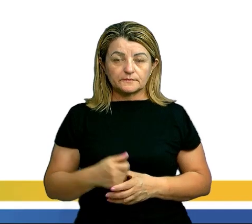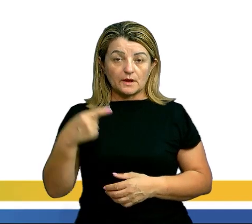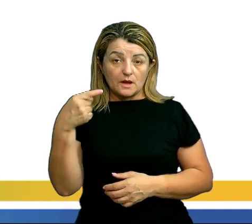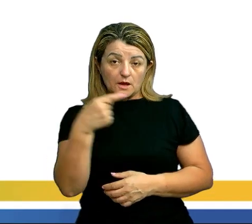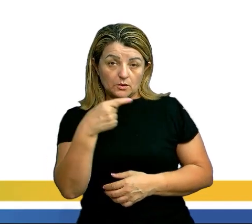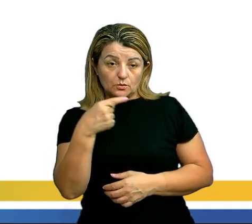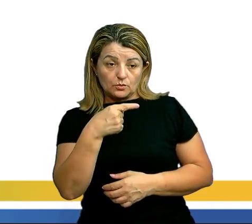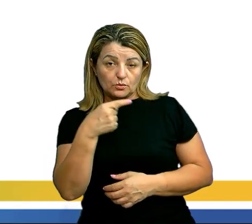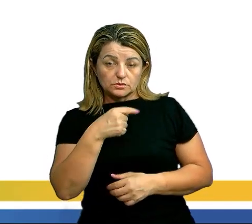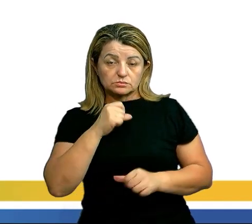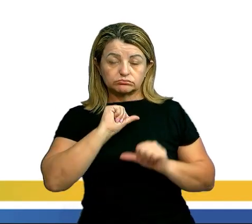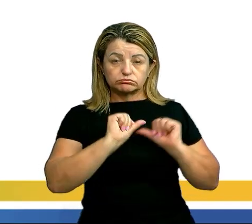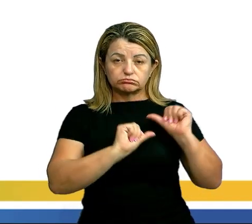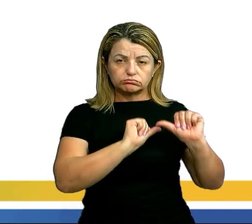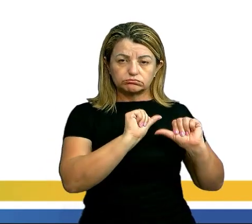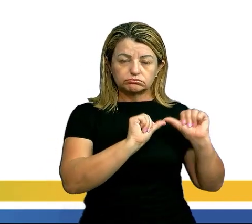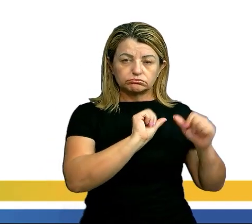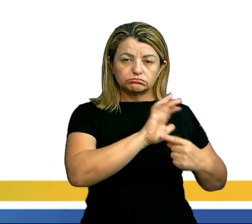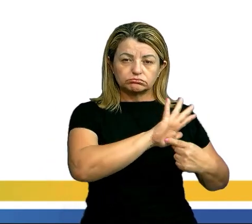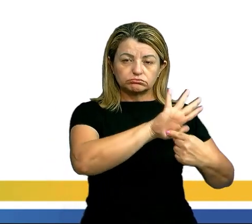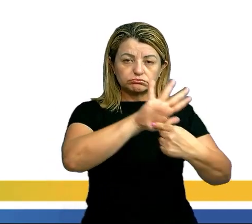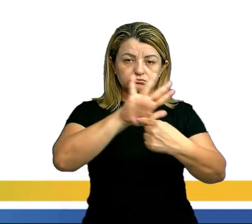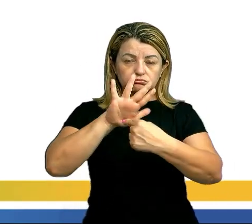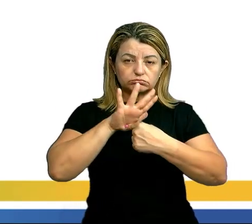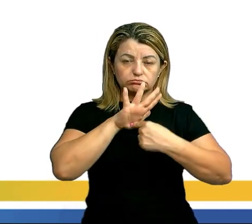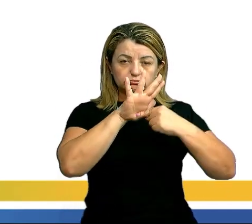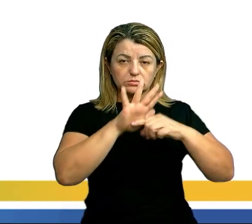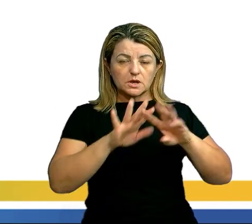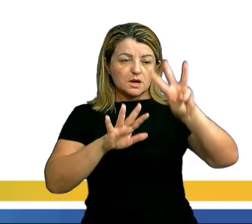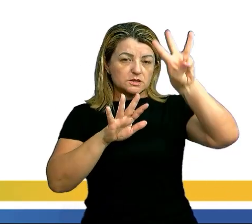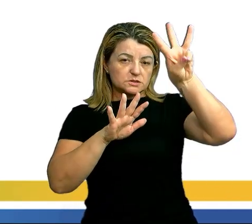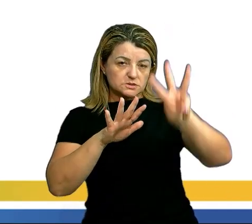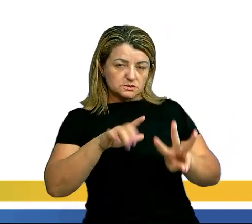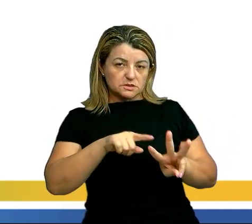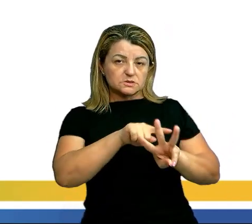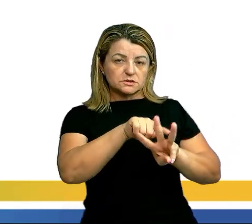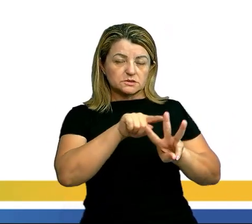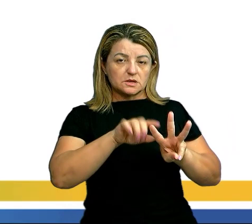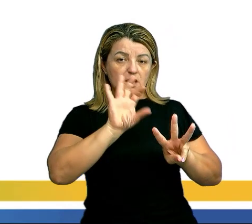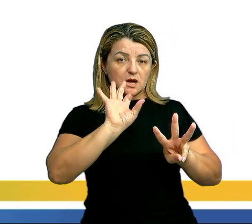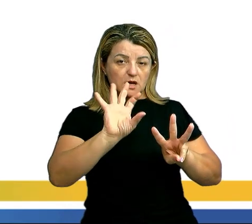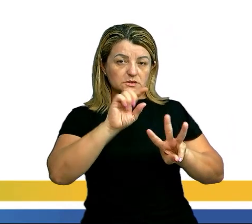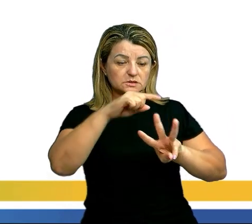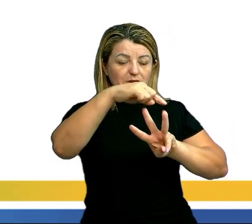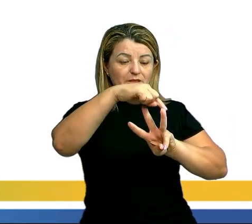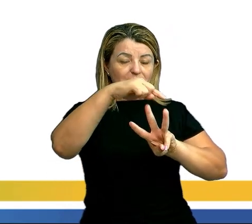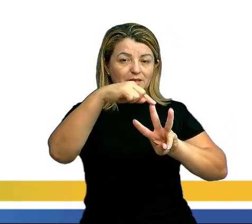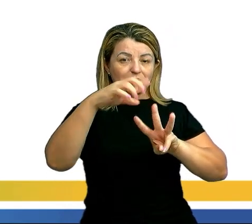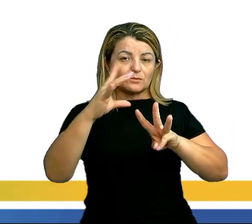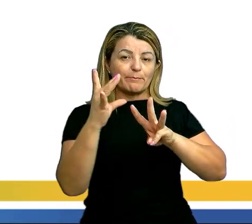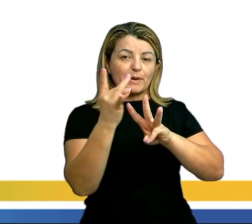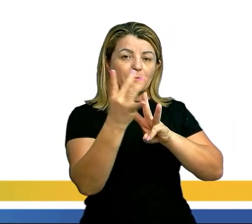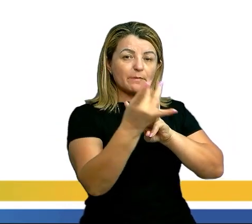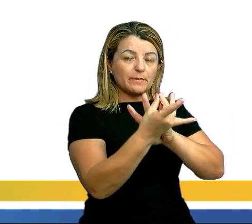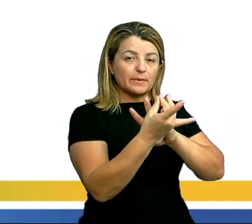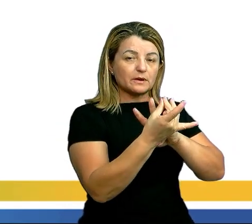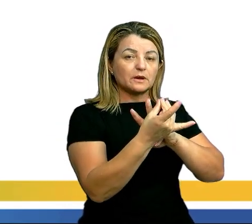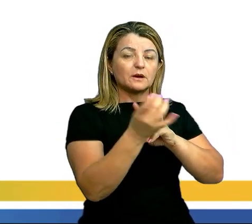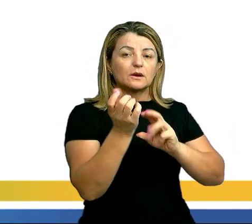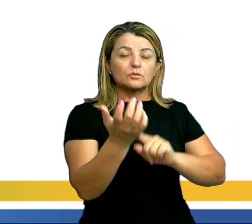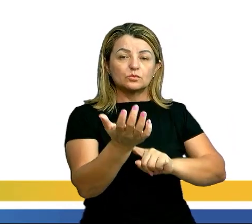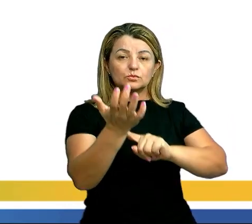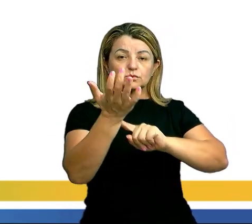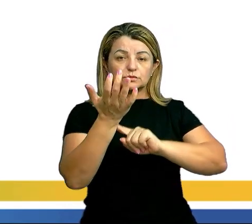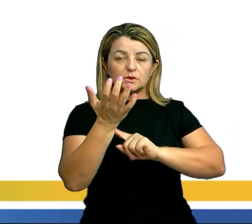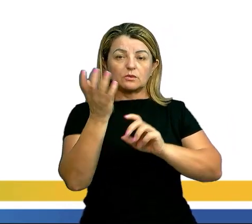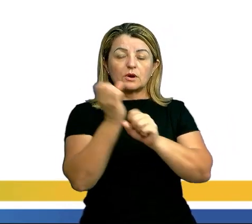Apresentando essas conversões de escalas termométricas, podemos apresentar dessa seguinte maneira, utilizando essas três fórmulas que vão aqui nos ajudar para os